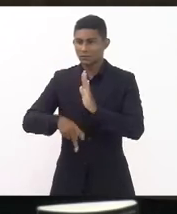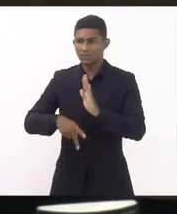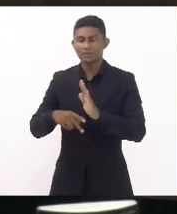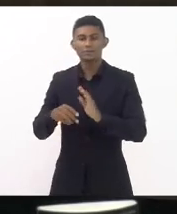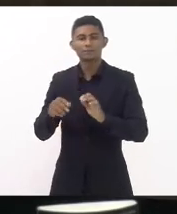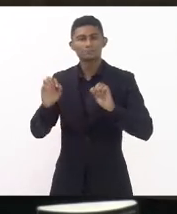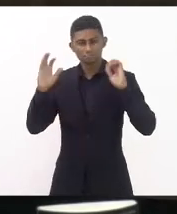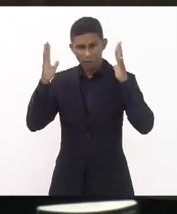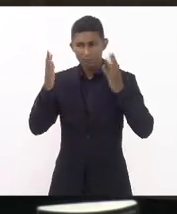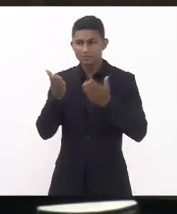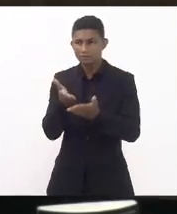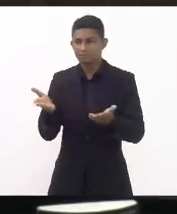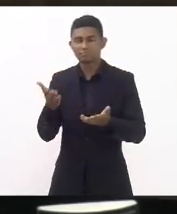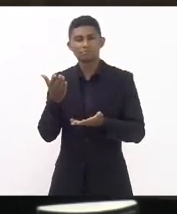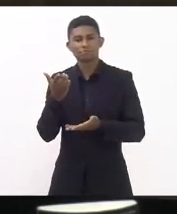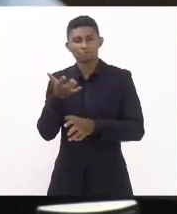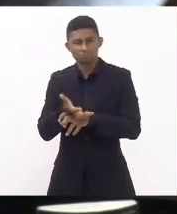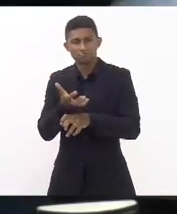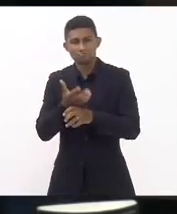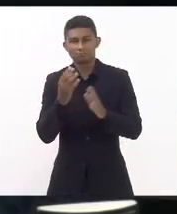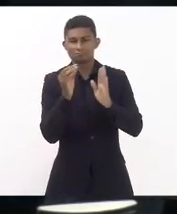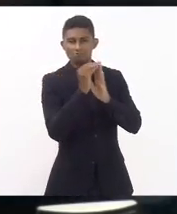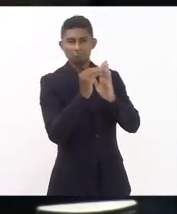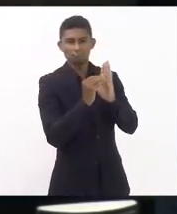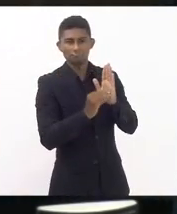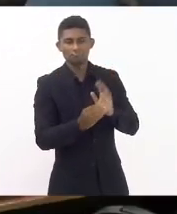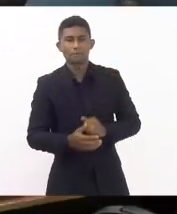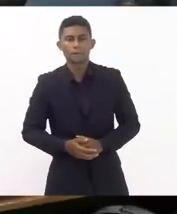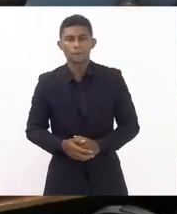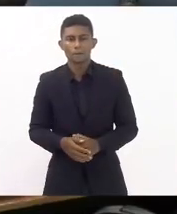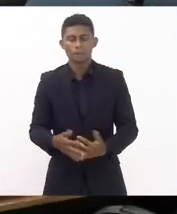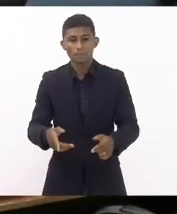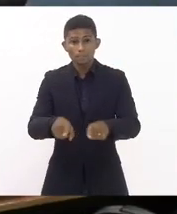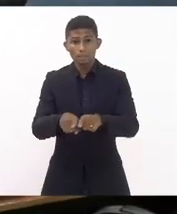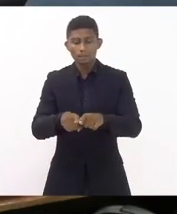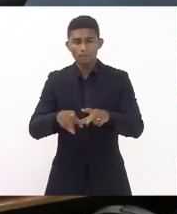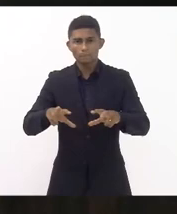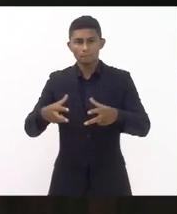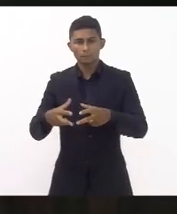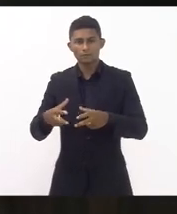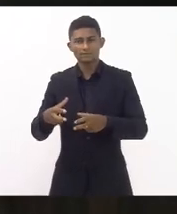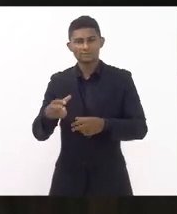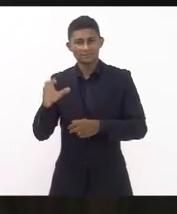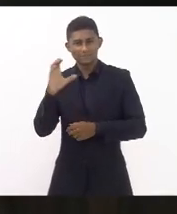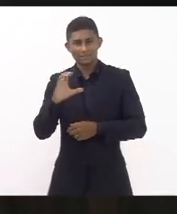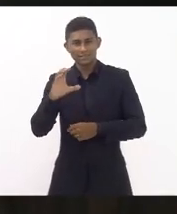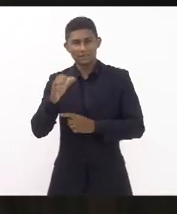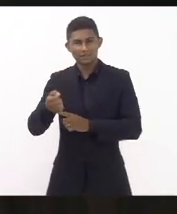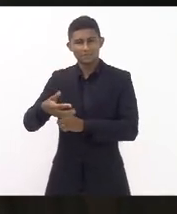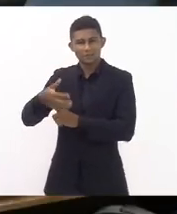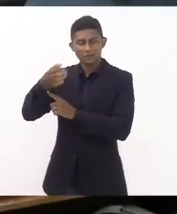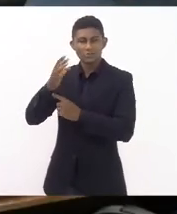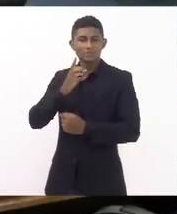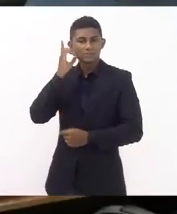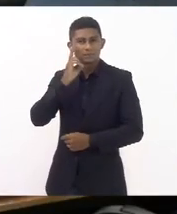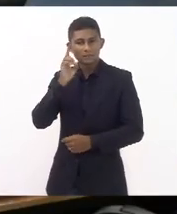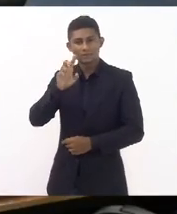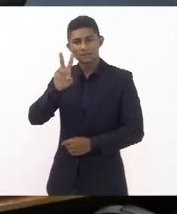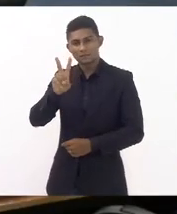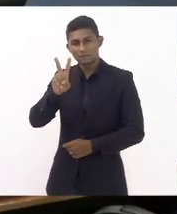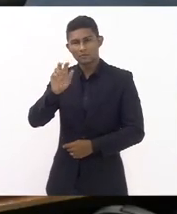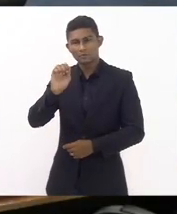que apresentaram a matéria. Obrigado, deputado. Pela Comissão de Ciência e Tecnologia, deputado Valdeque Carneiro.